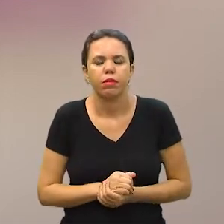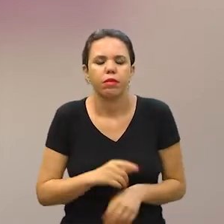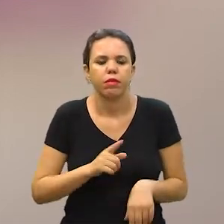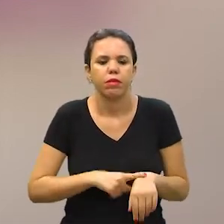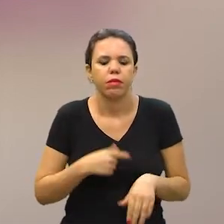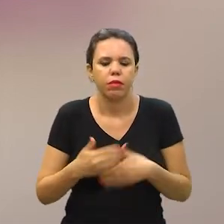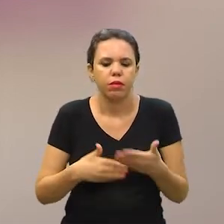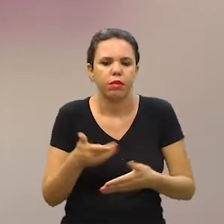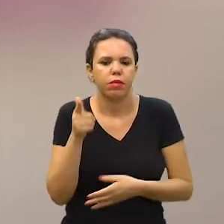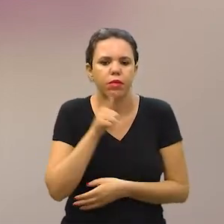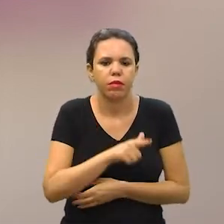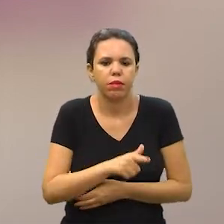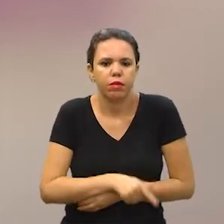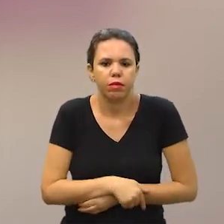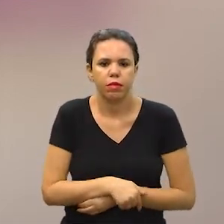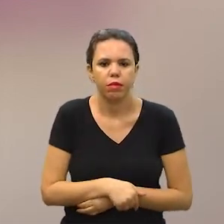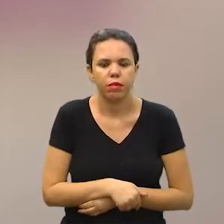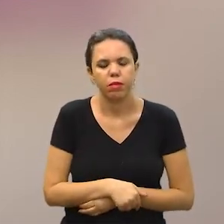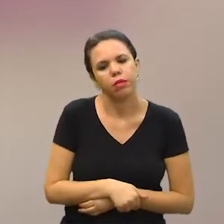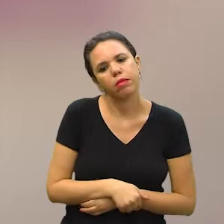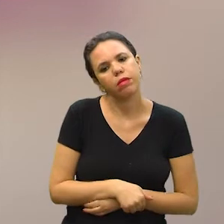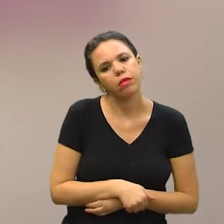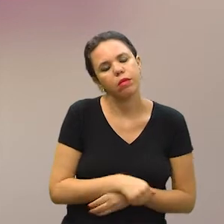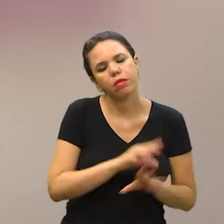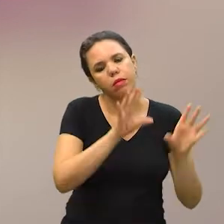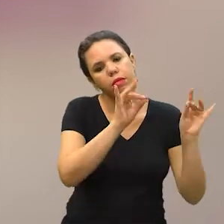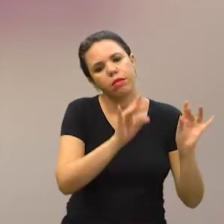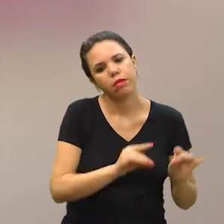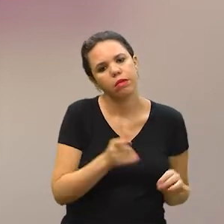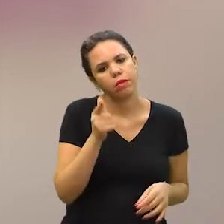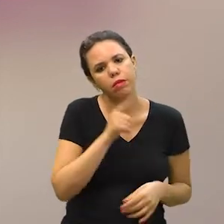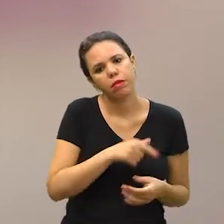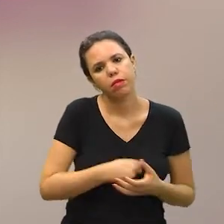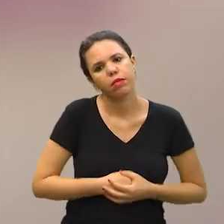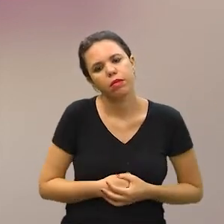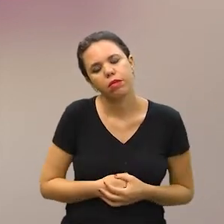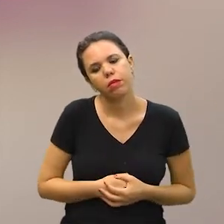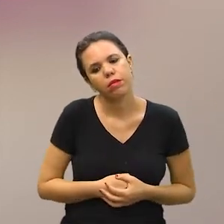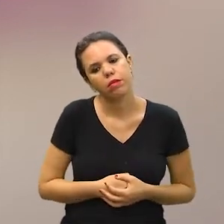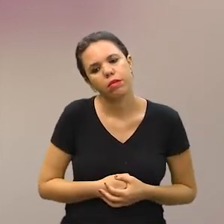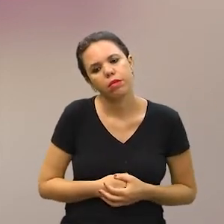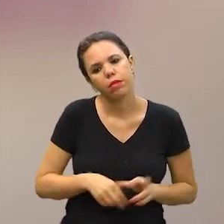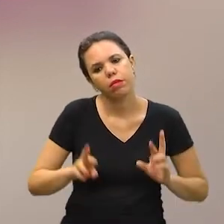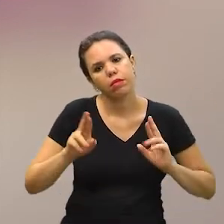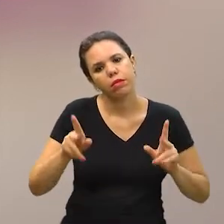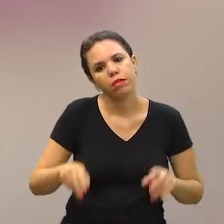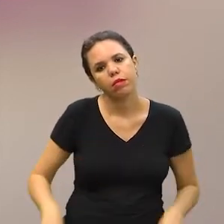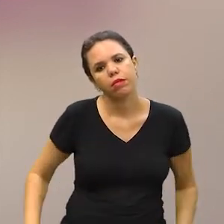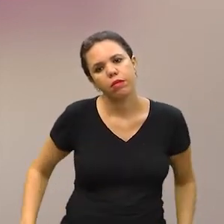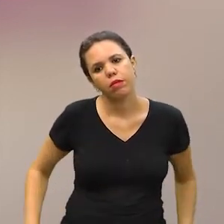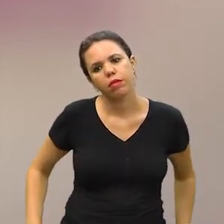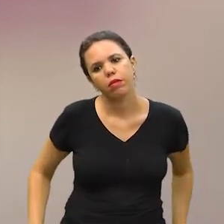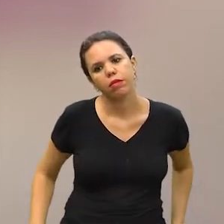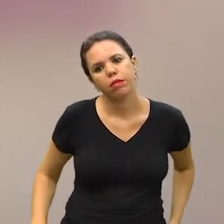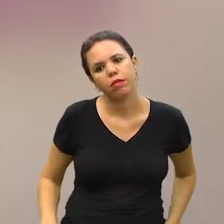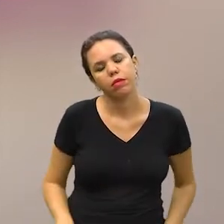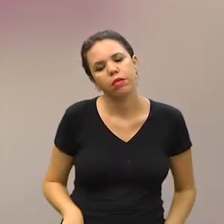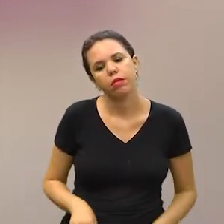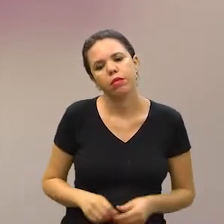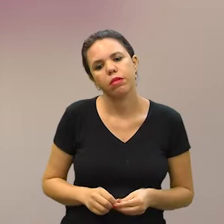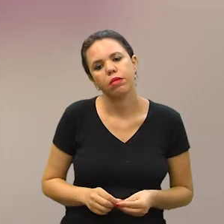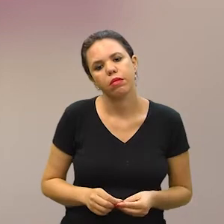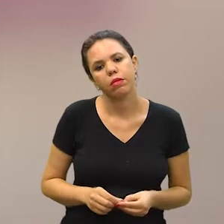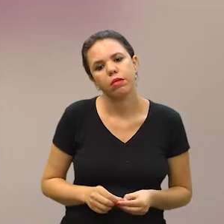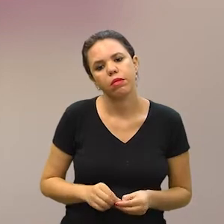esses momentos, a gente consegue, esses detalhes, a gente consegue diferenciar, né? Então, assim, fala,